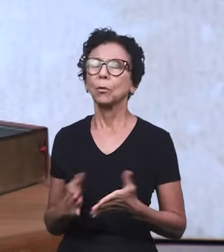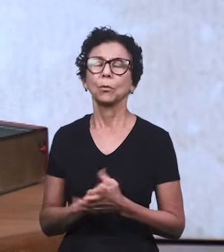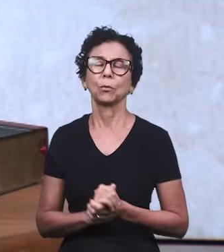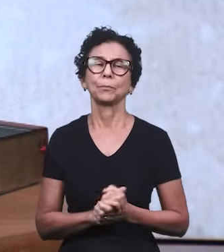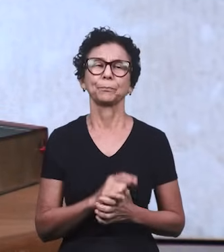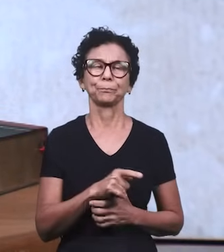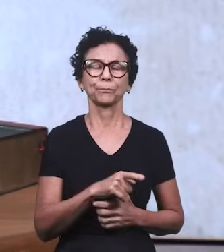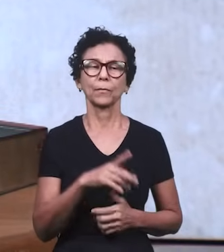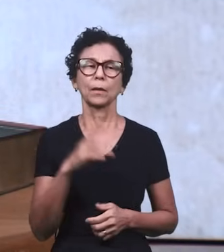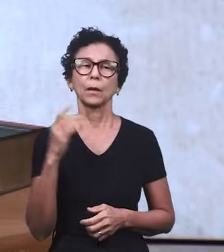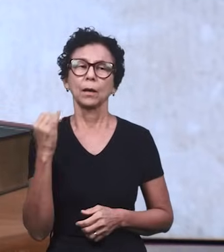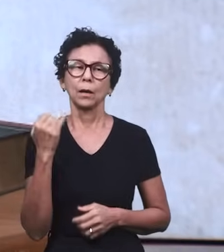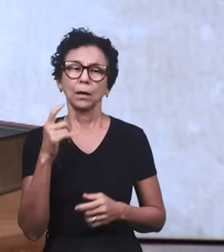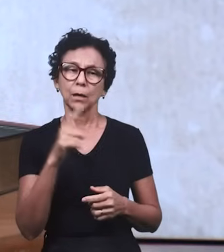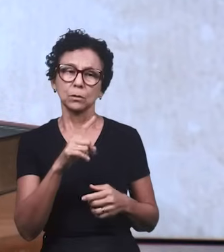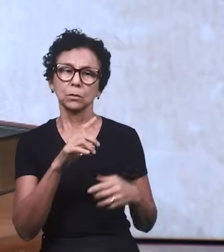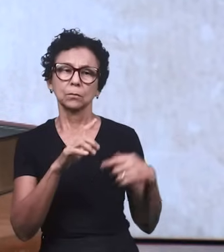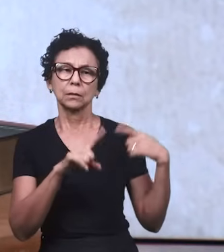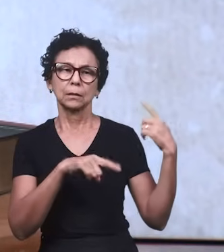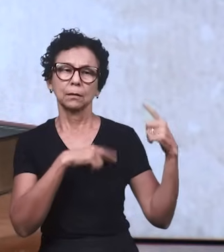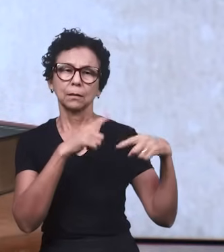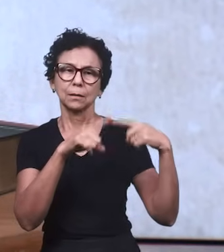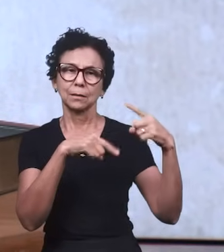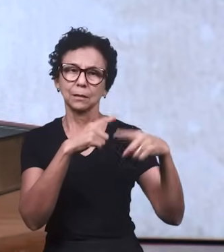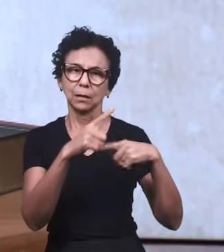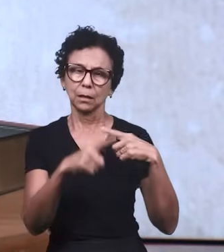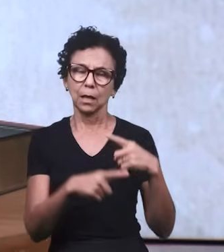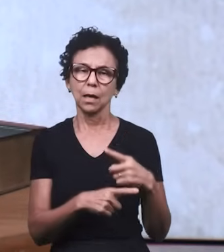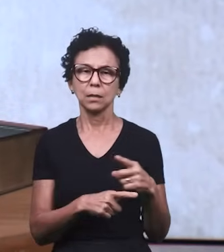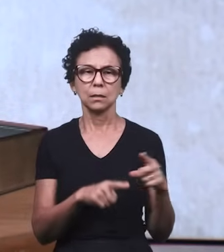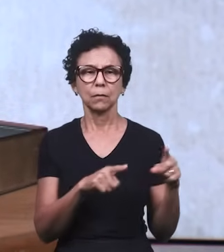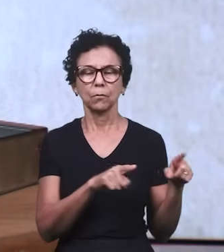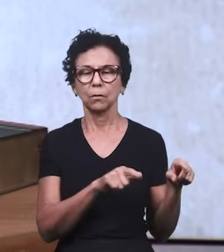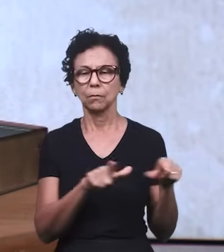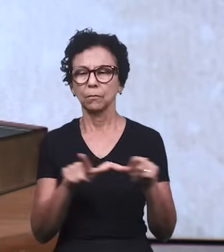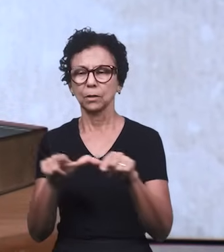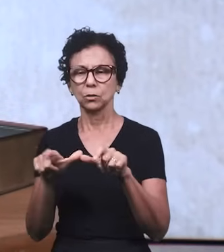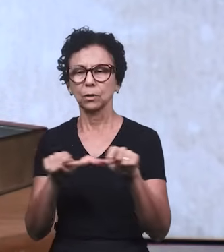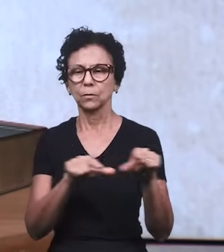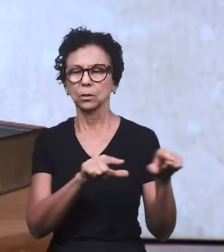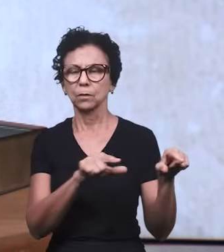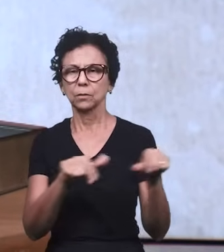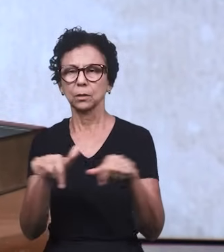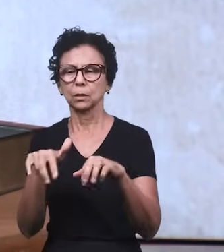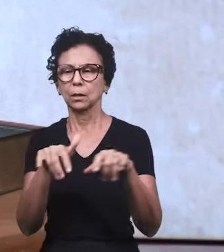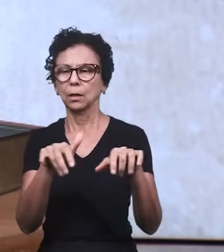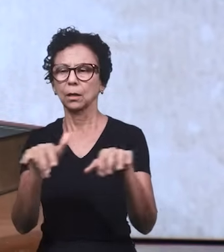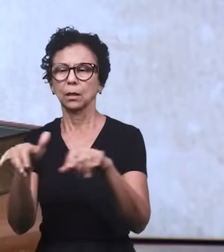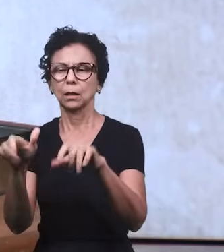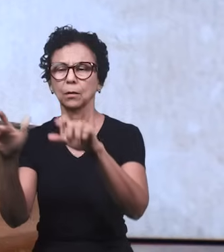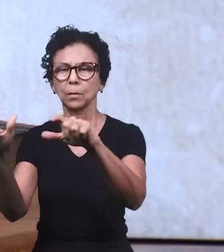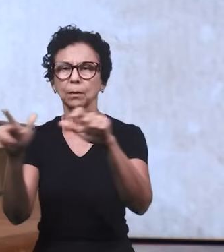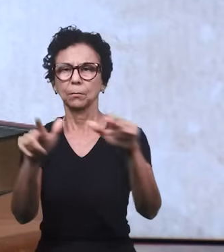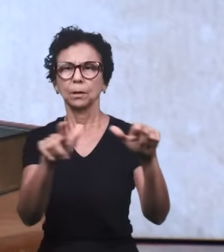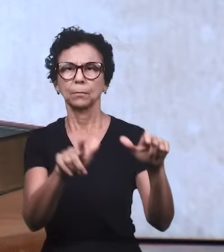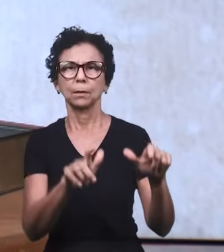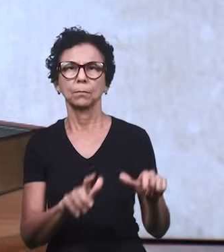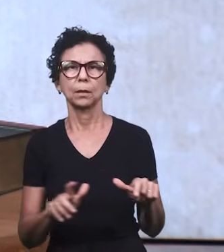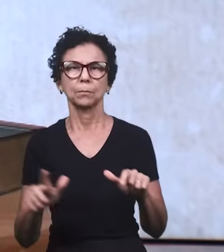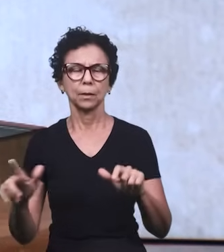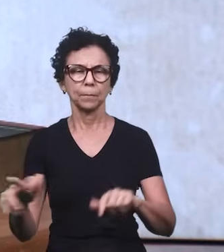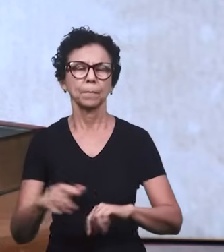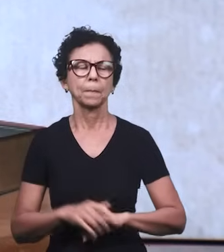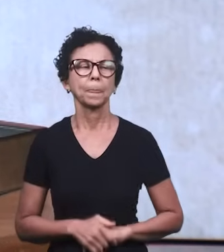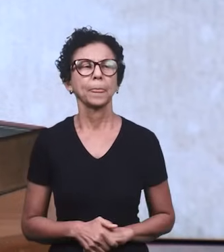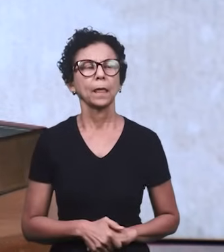sement em terra que não é sua e servi Zão e afligi Zão 400